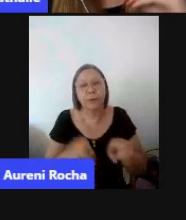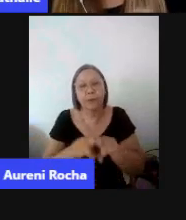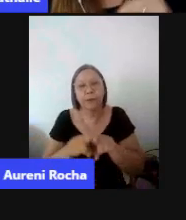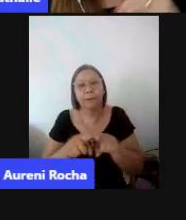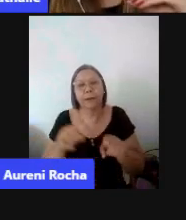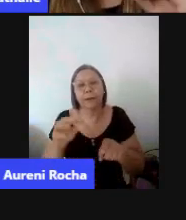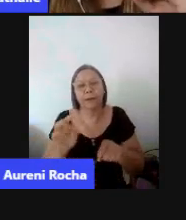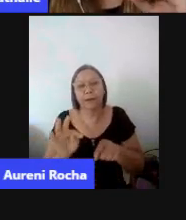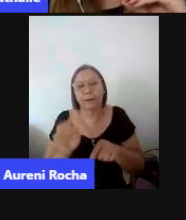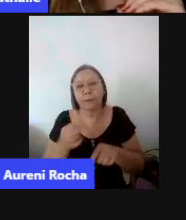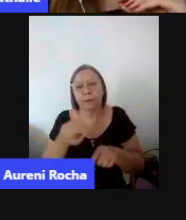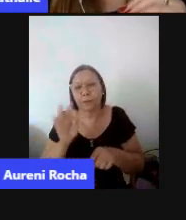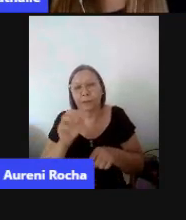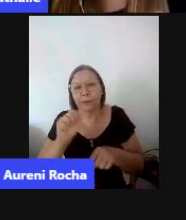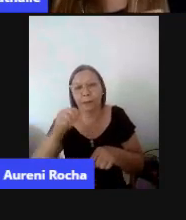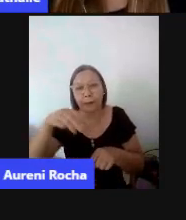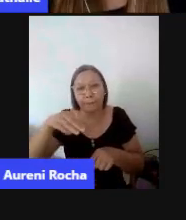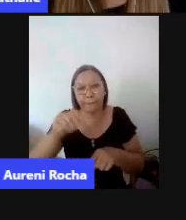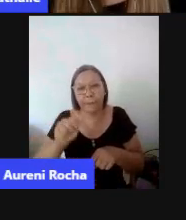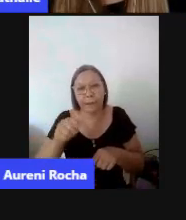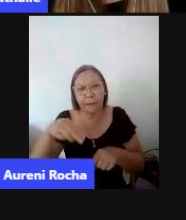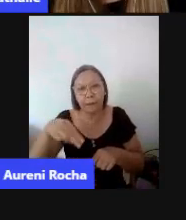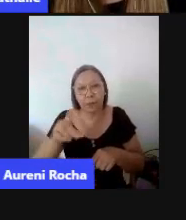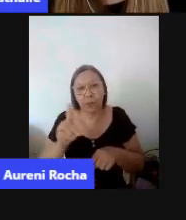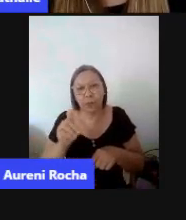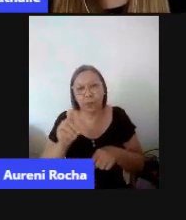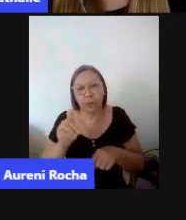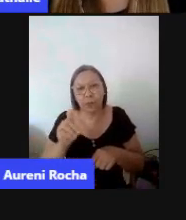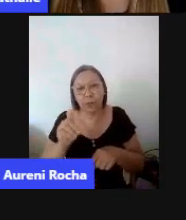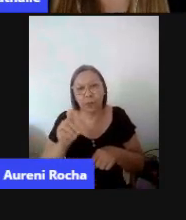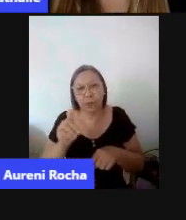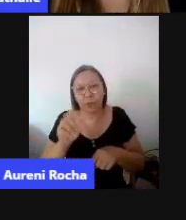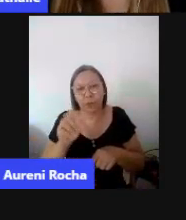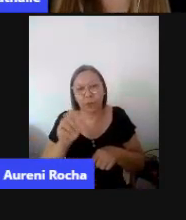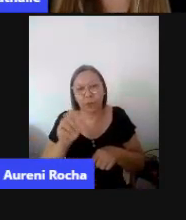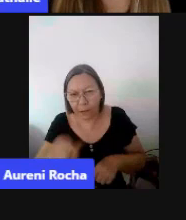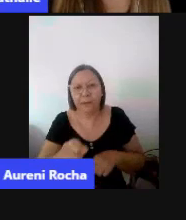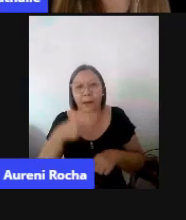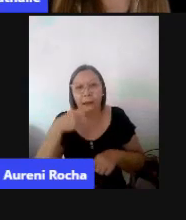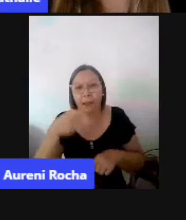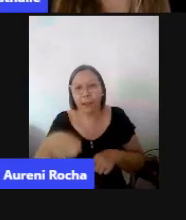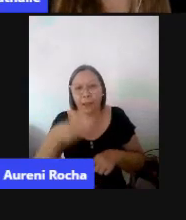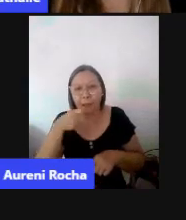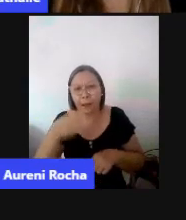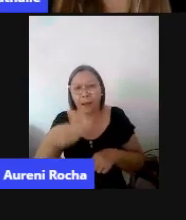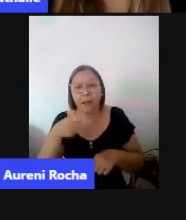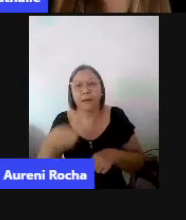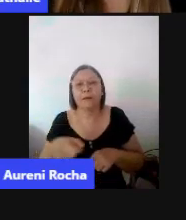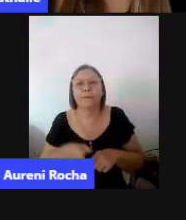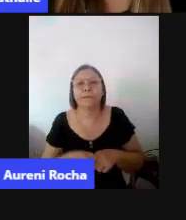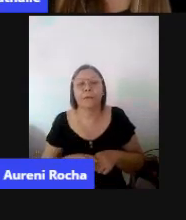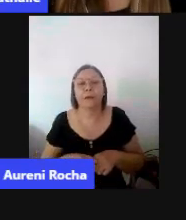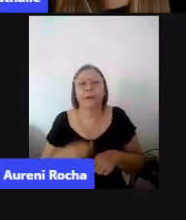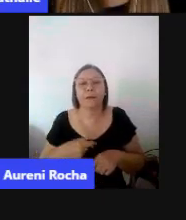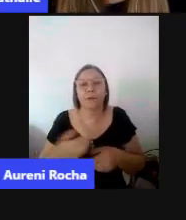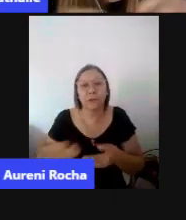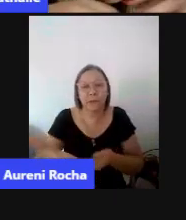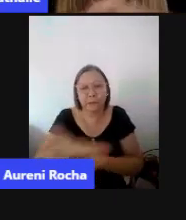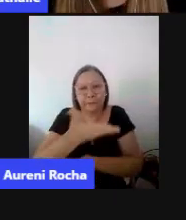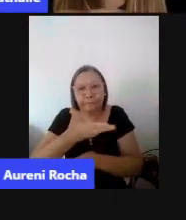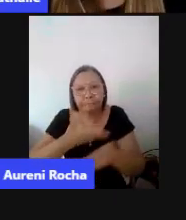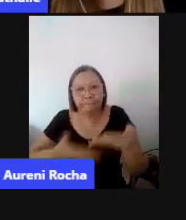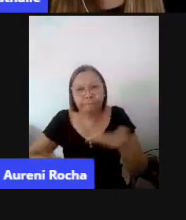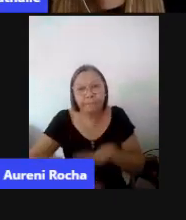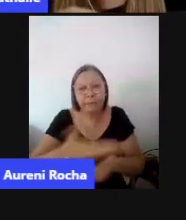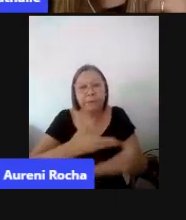com o Caderno Base Volume 3, relacionar com esses temas de bem-estar animal que estão presentes no caderno, né? Nós